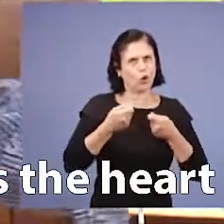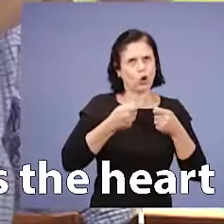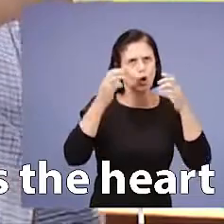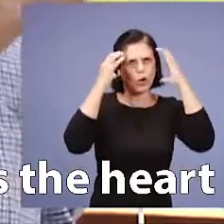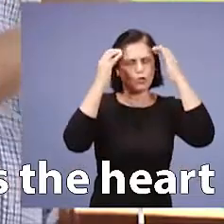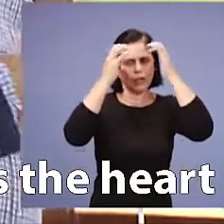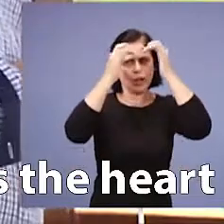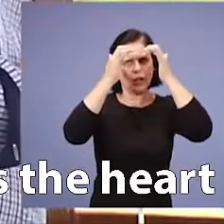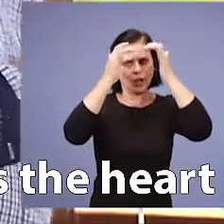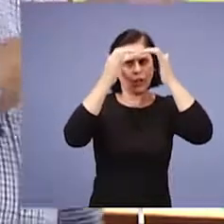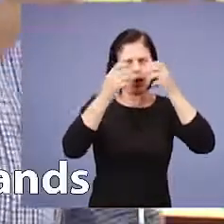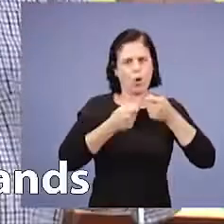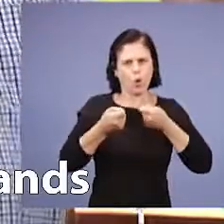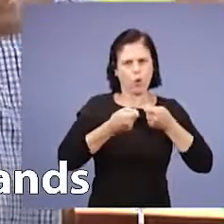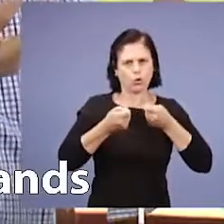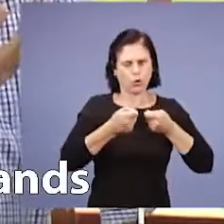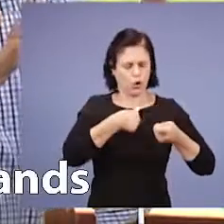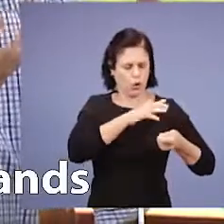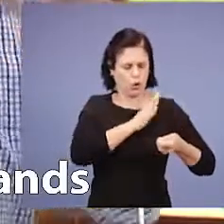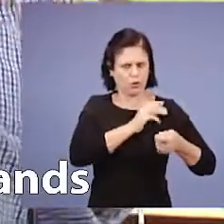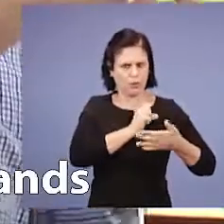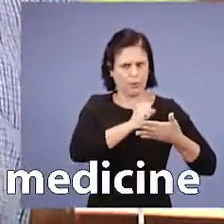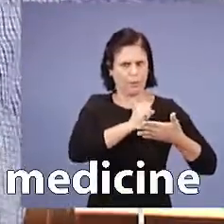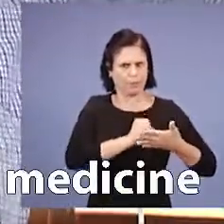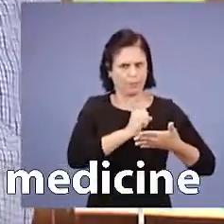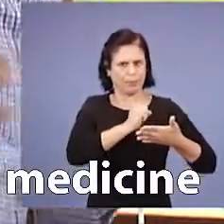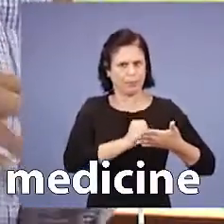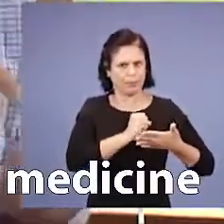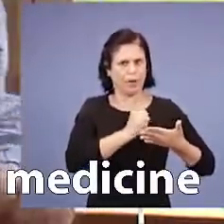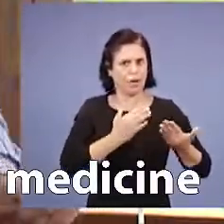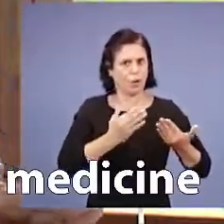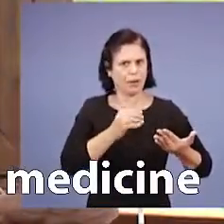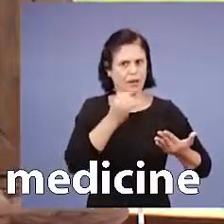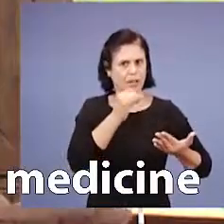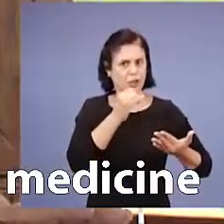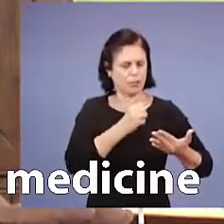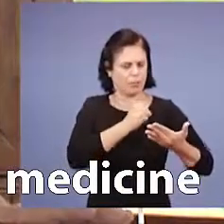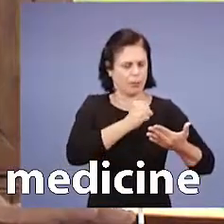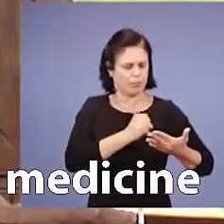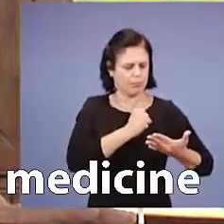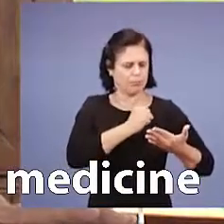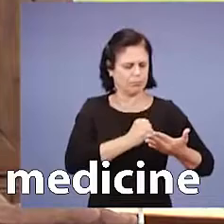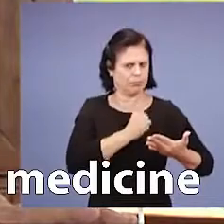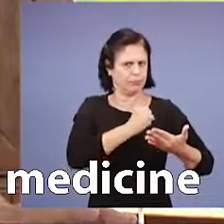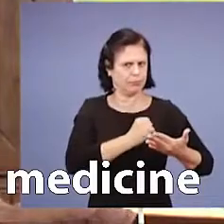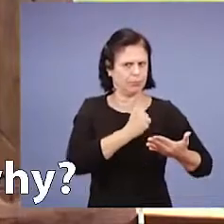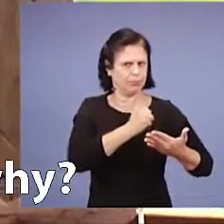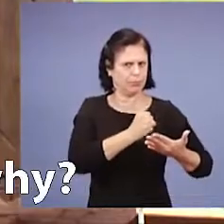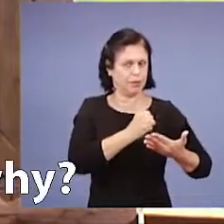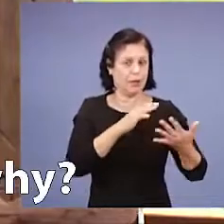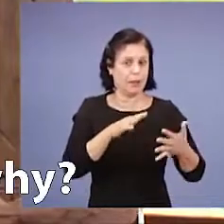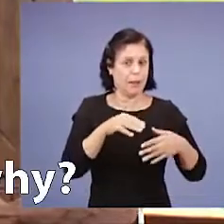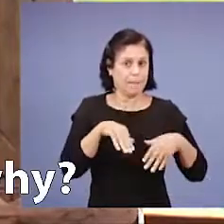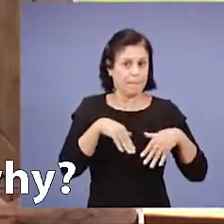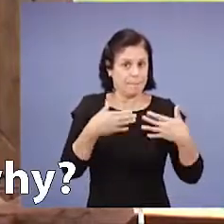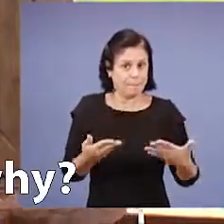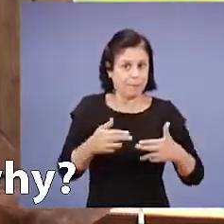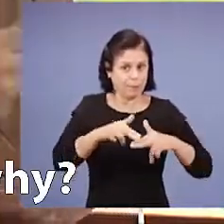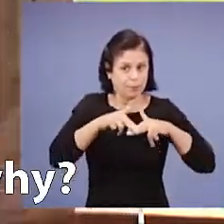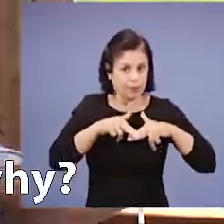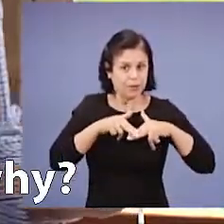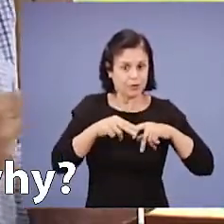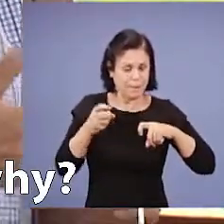comando o coração como os batimentos cardíacos comanda série de coisas e é isso que a medicina luta para entrar